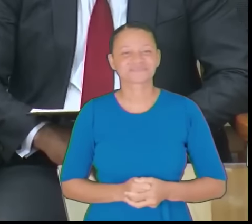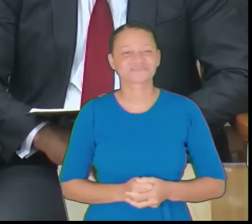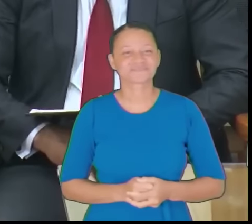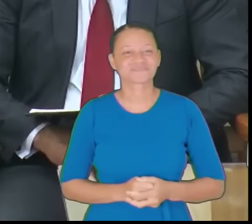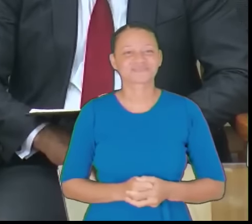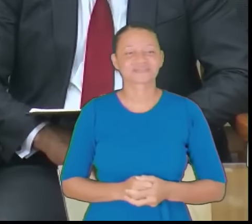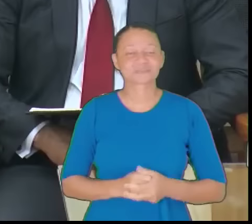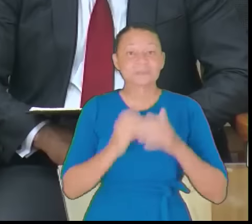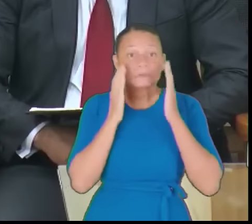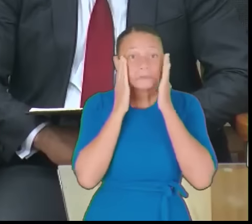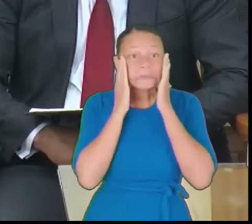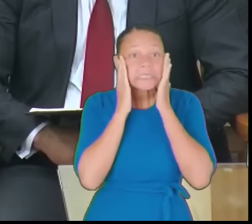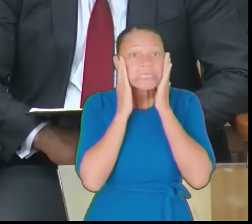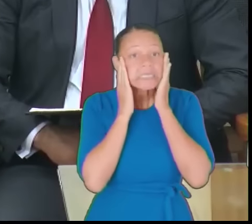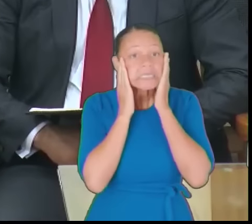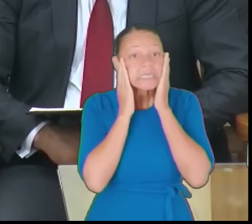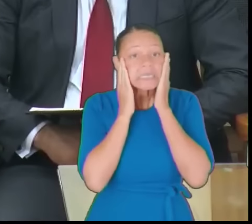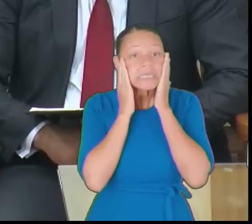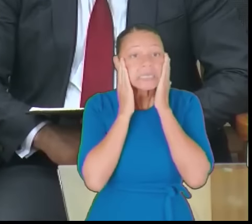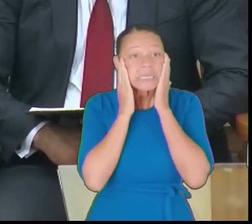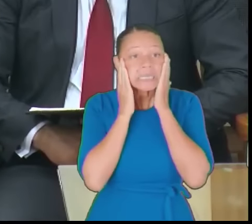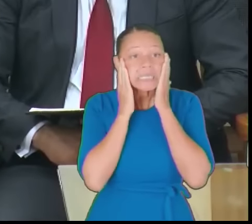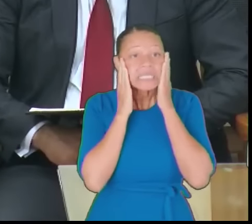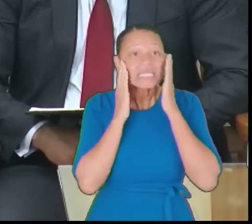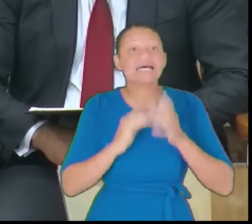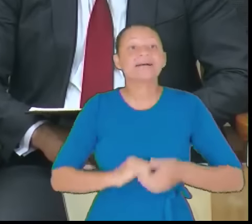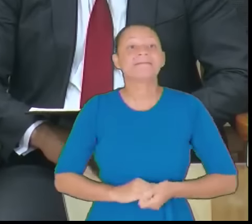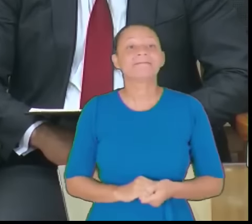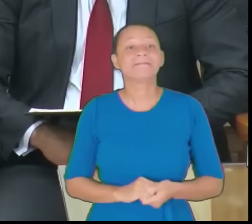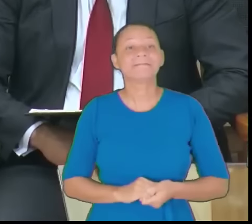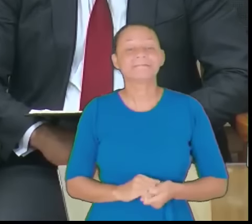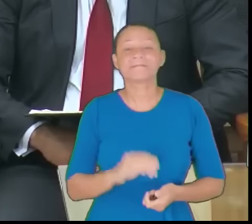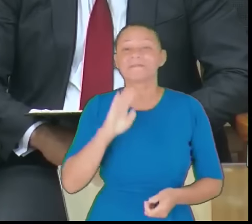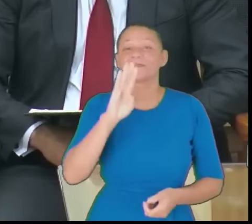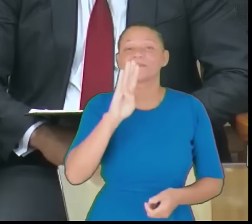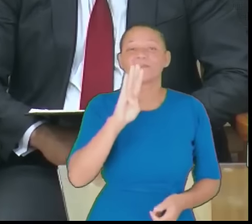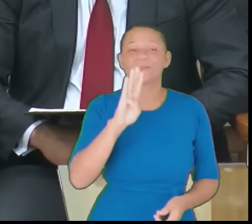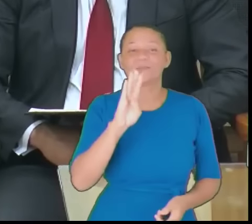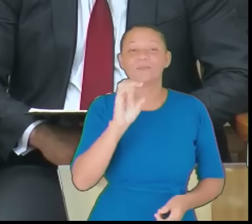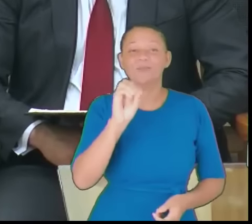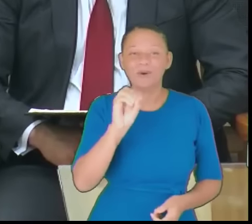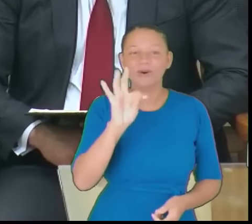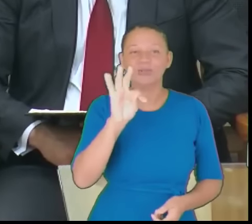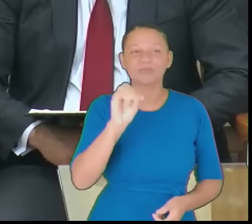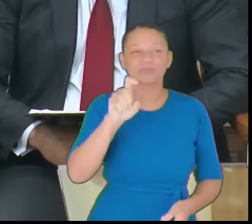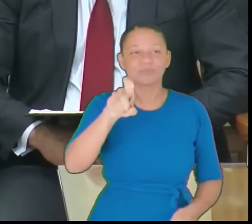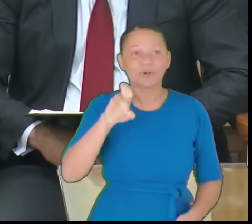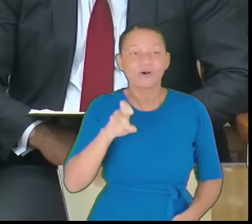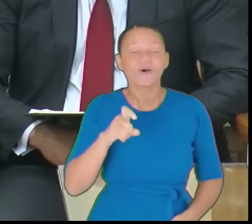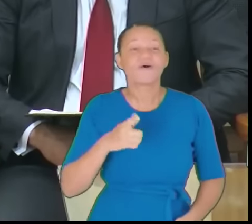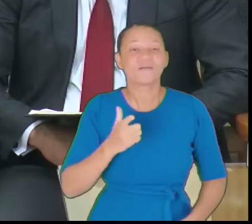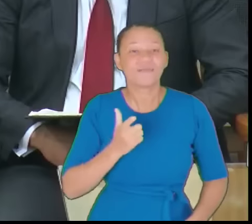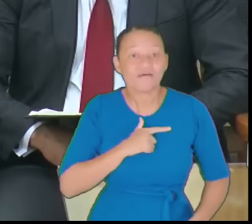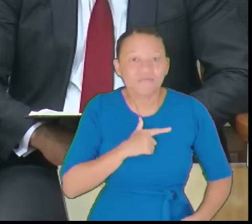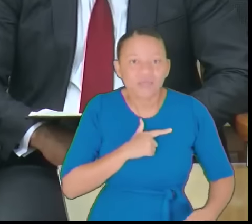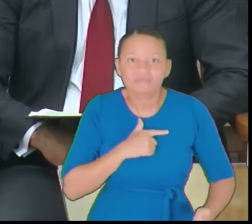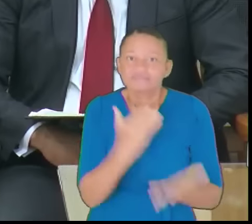olhos espichados. Botox, né? Tem uma pessoa que eu conheço que botou botox. Irmão, era feio, ficou horroroso.